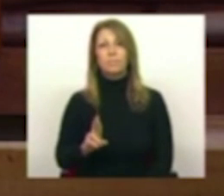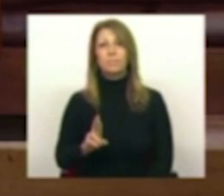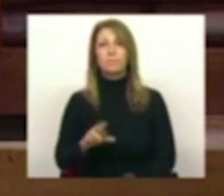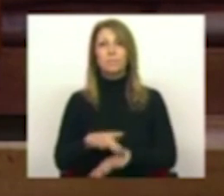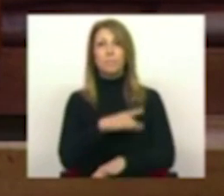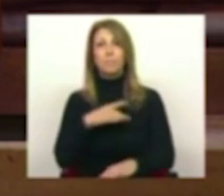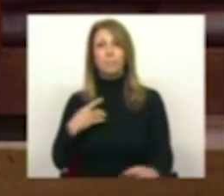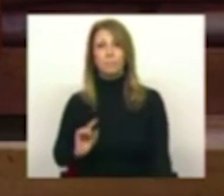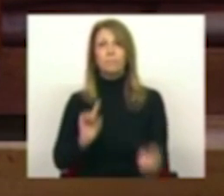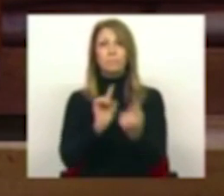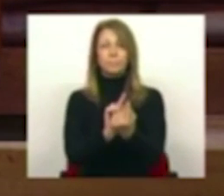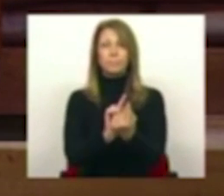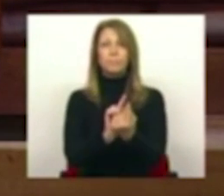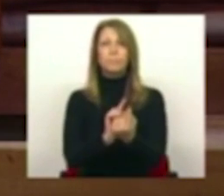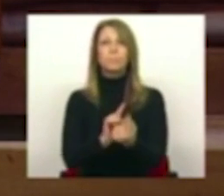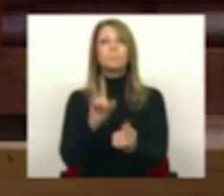moderadoras e da